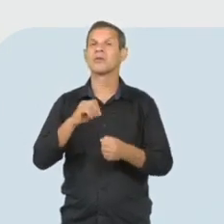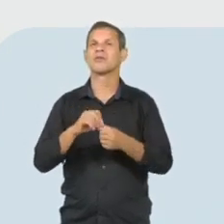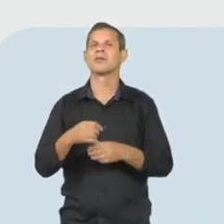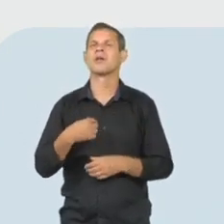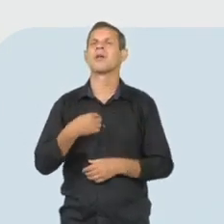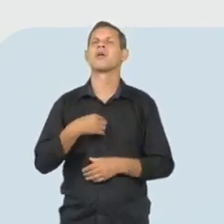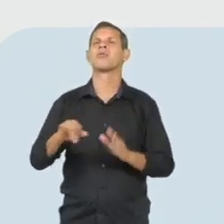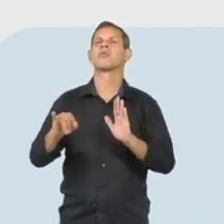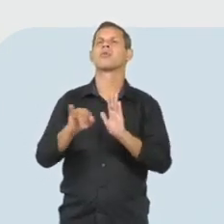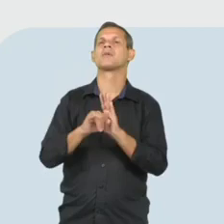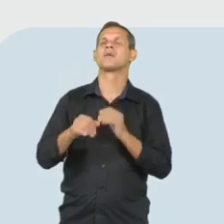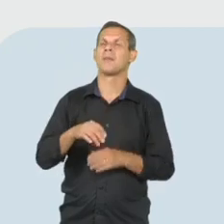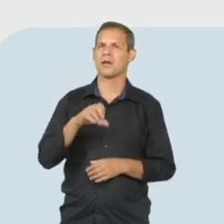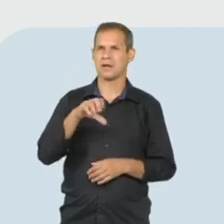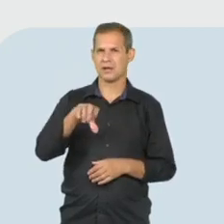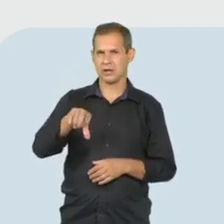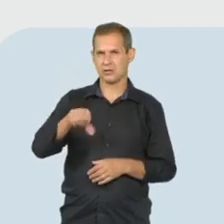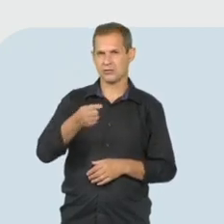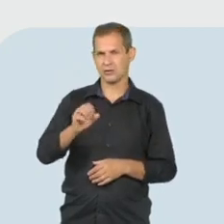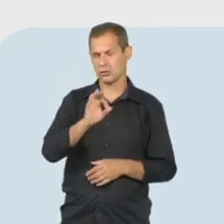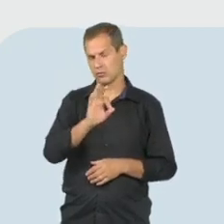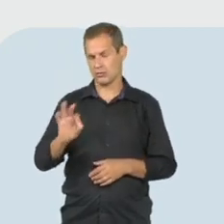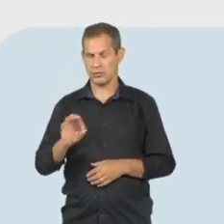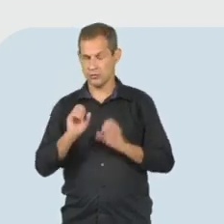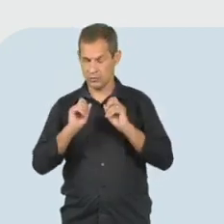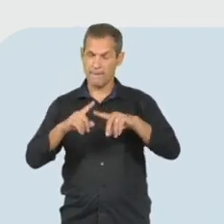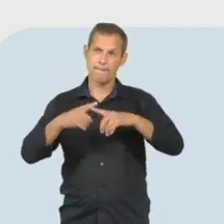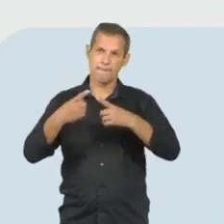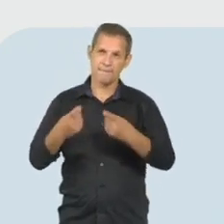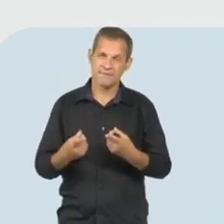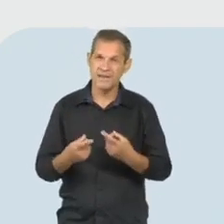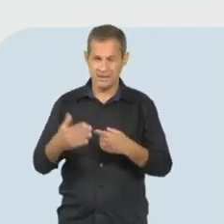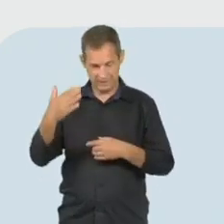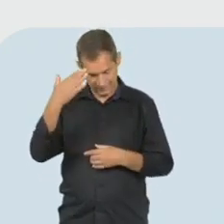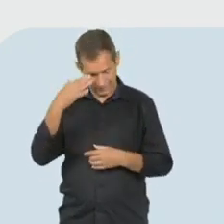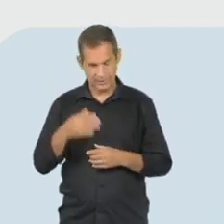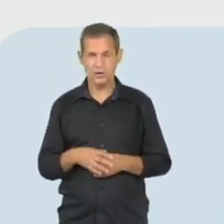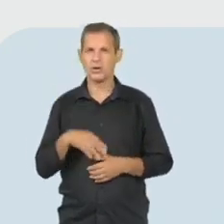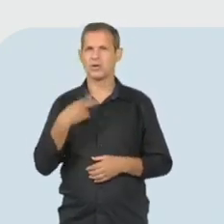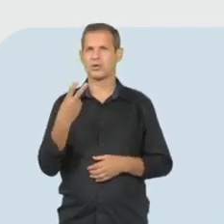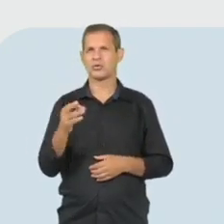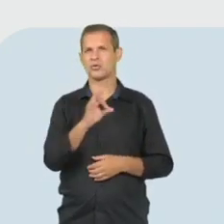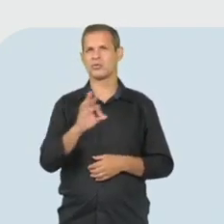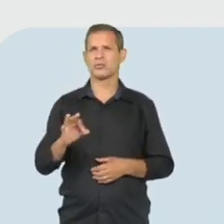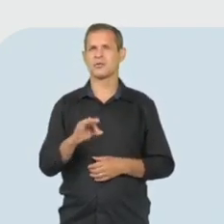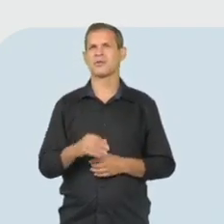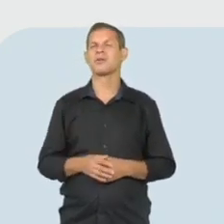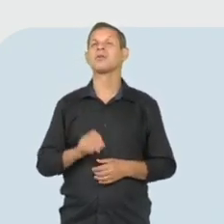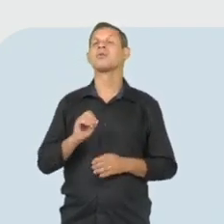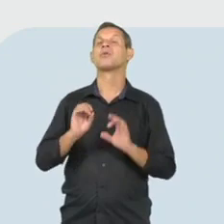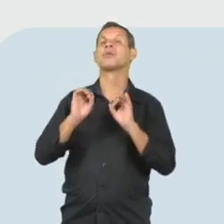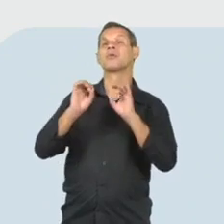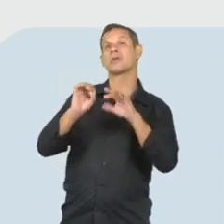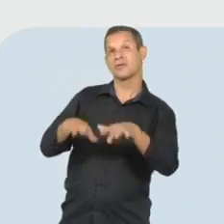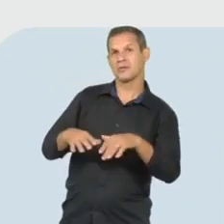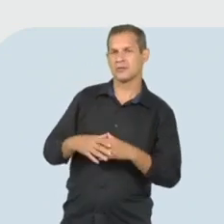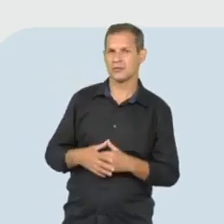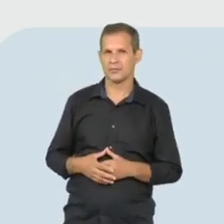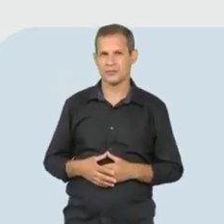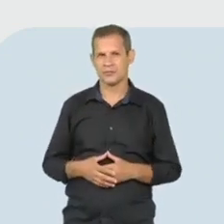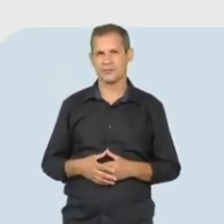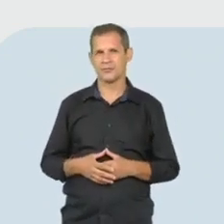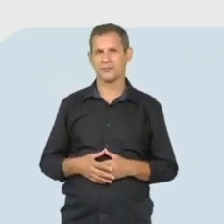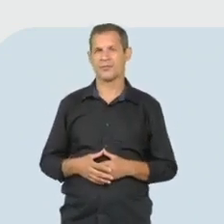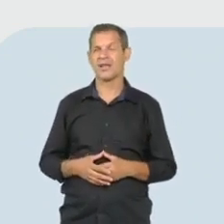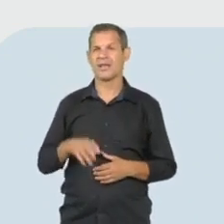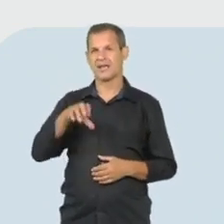Eu vou determinar aqui 98%, ok? Entenda, ó, 2% está aqui, o que sobra